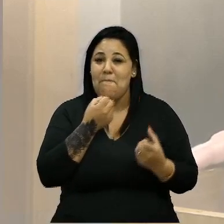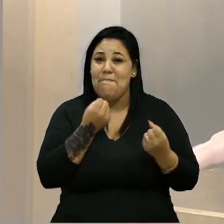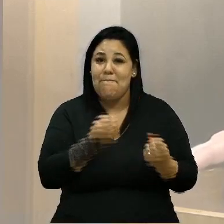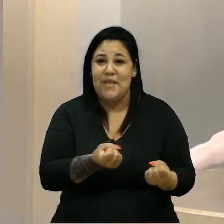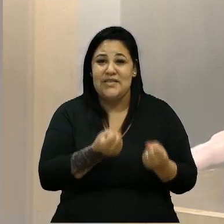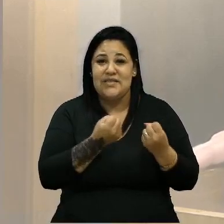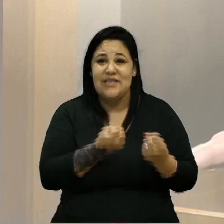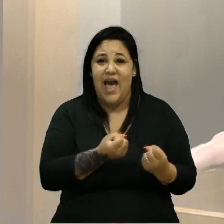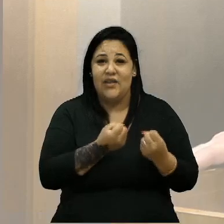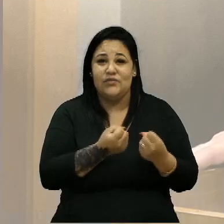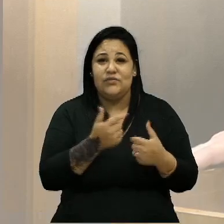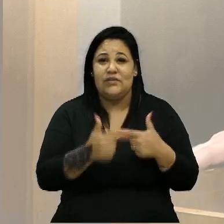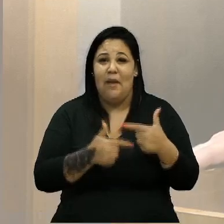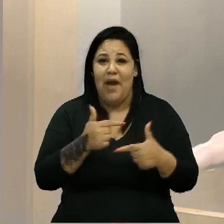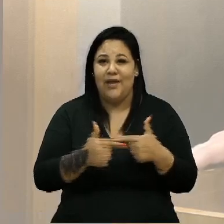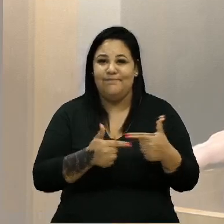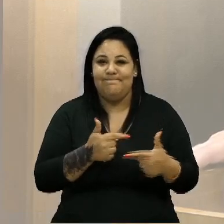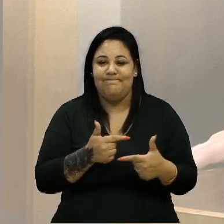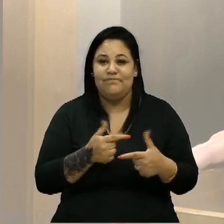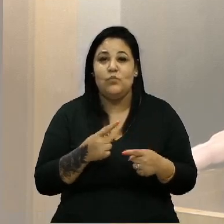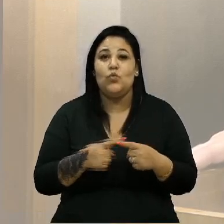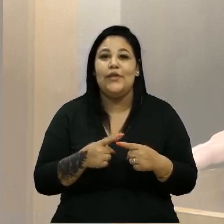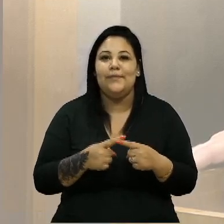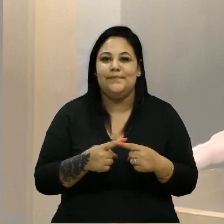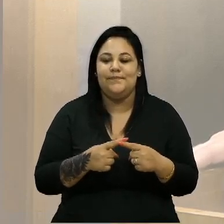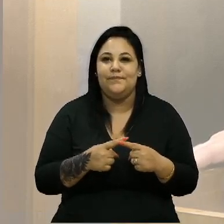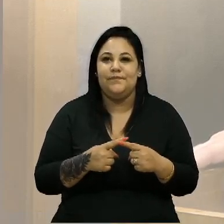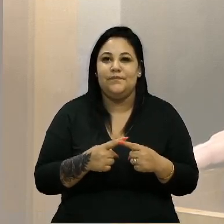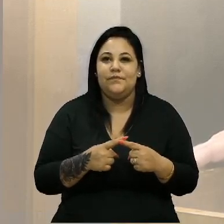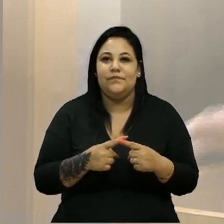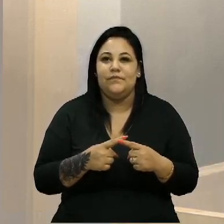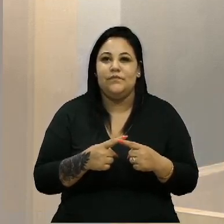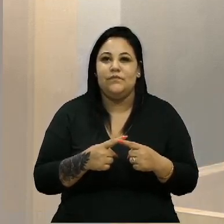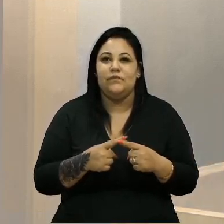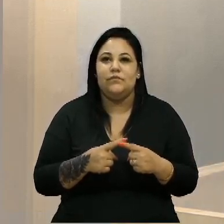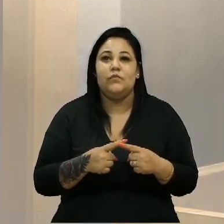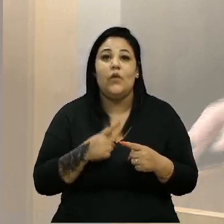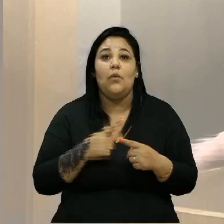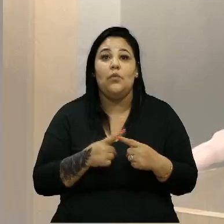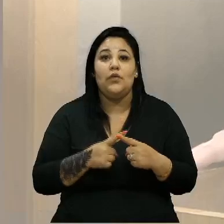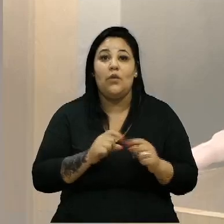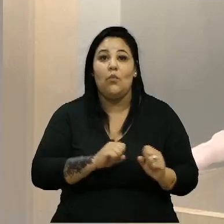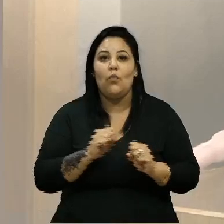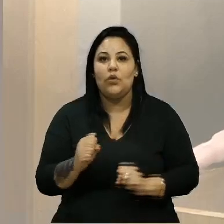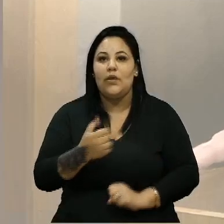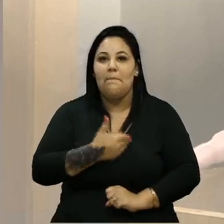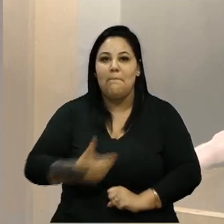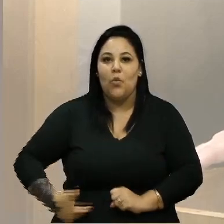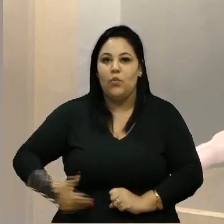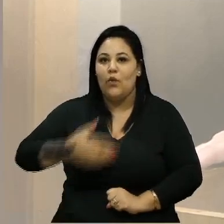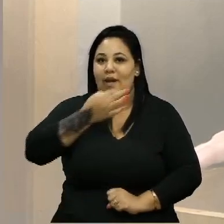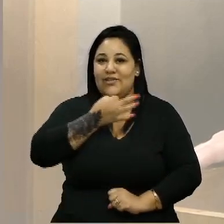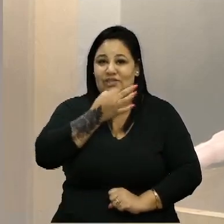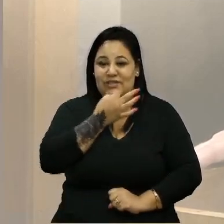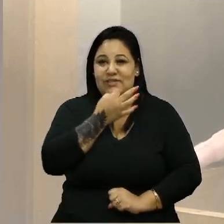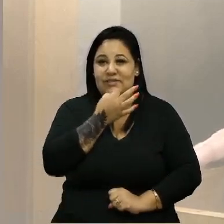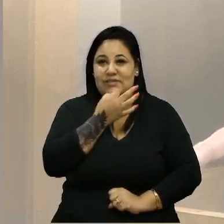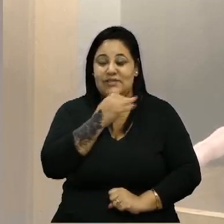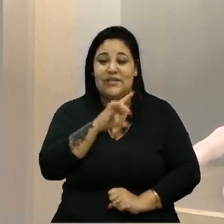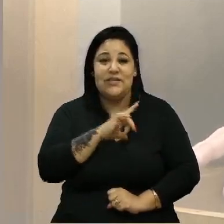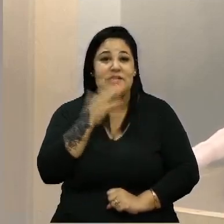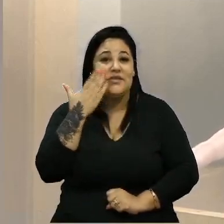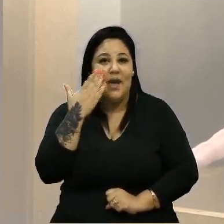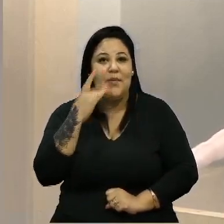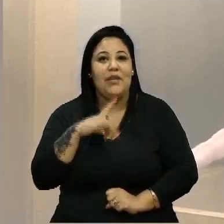sobrecarregadas. Sobrecarregadas por quê? Porque o poder público caxiense, apesar de ter